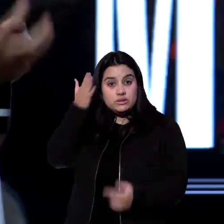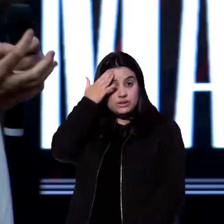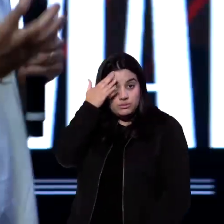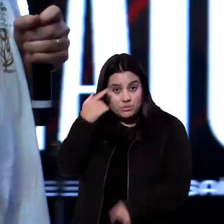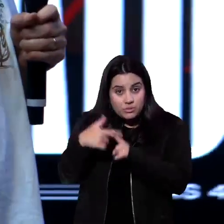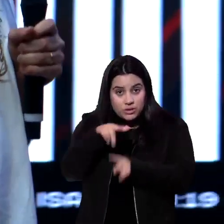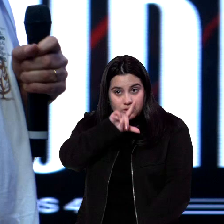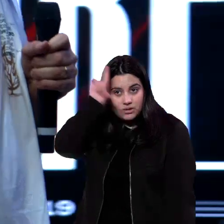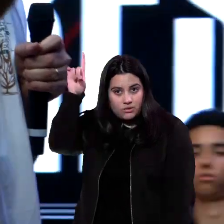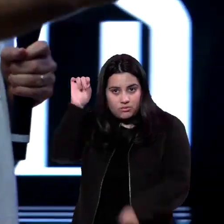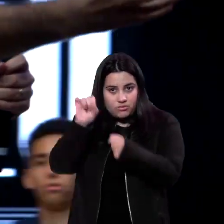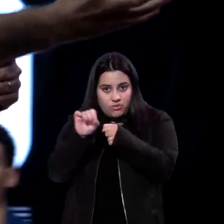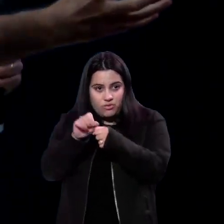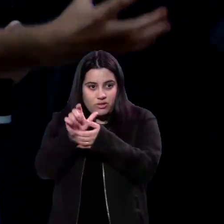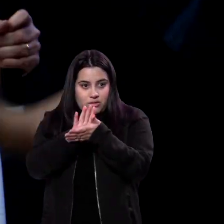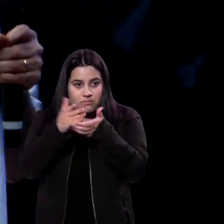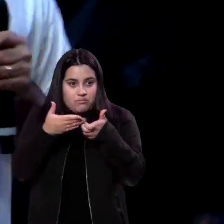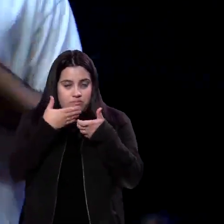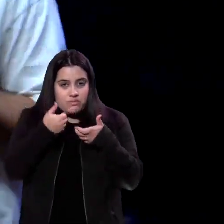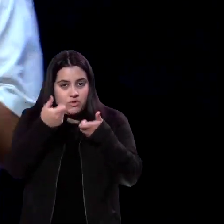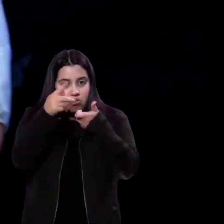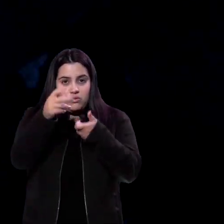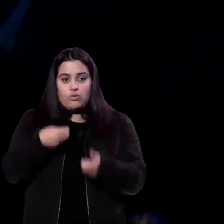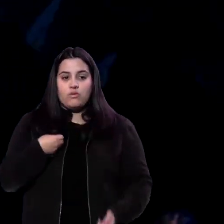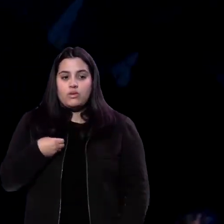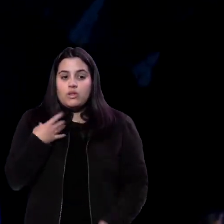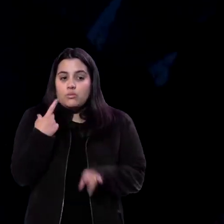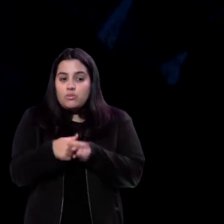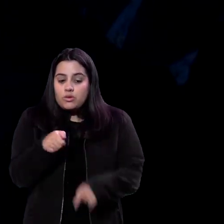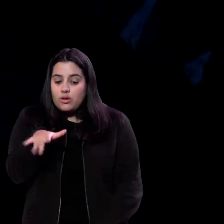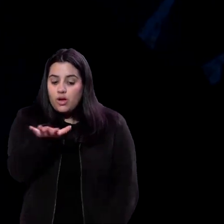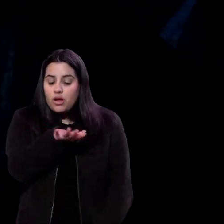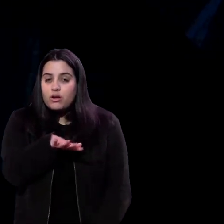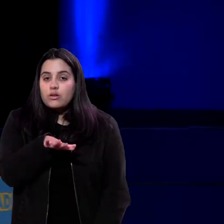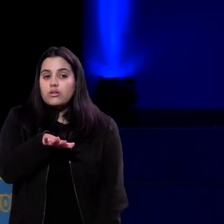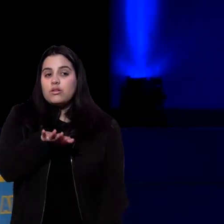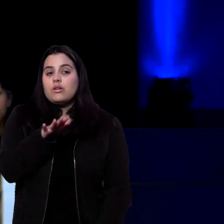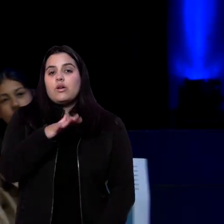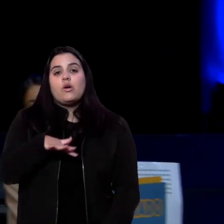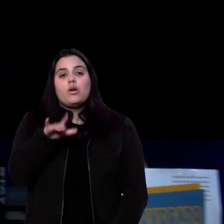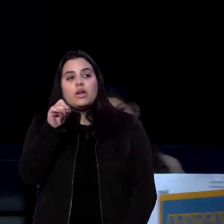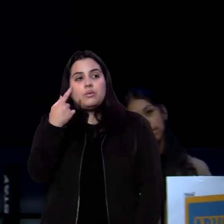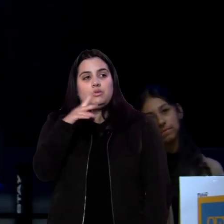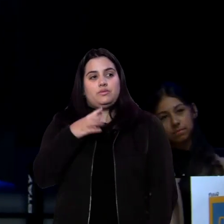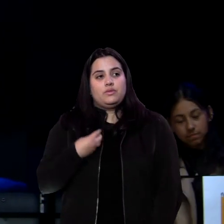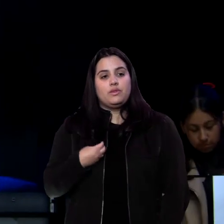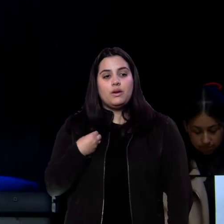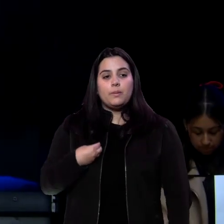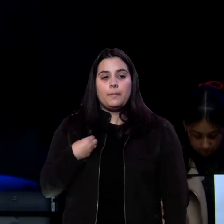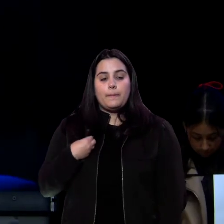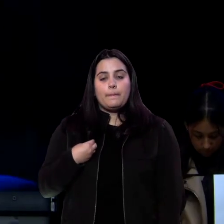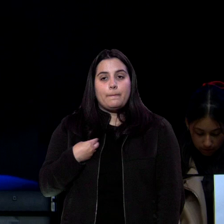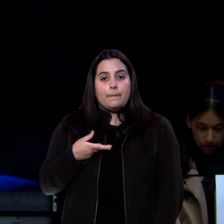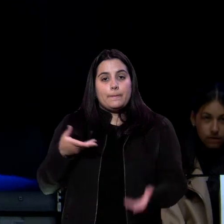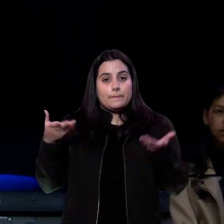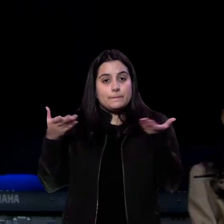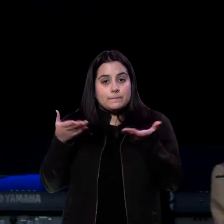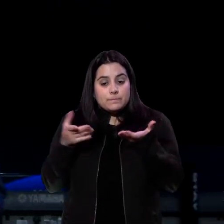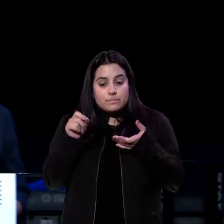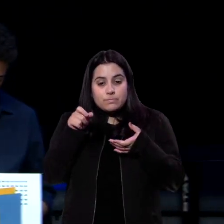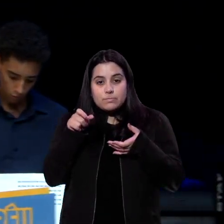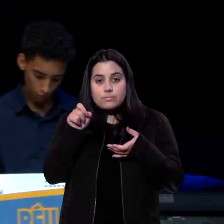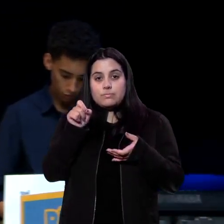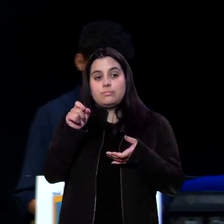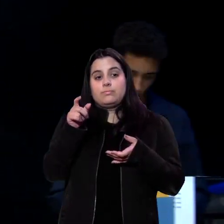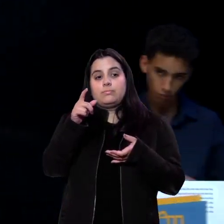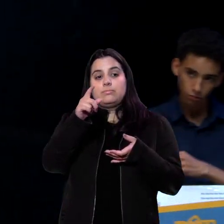faz coisas maiores na sua vida? Porque esse tribunal não foi feito para você viver. Esse tribunal foi